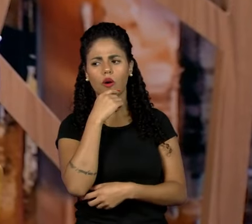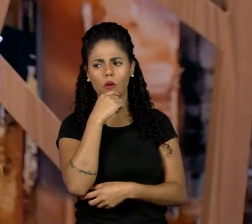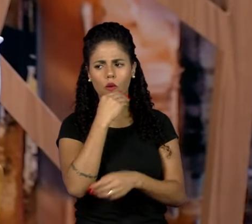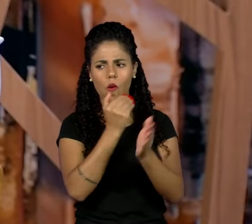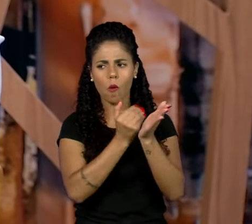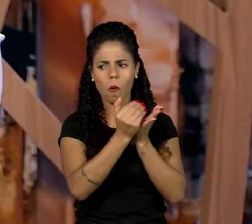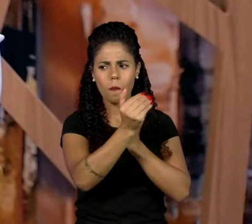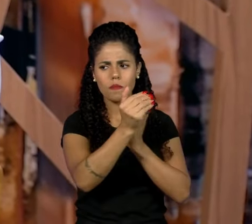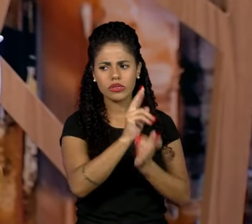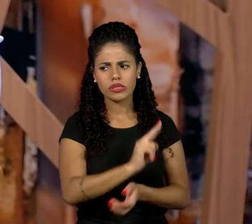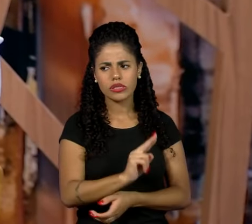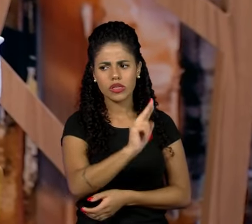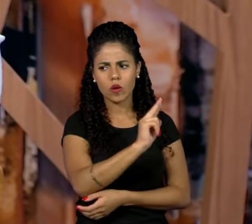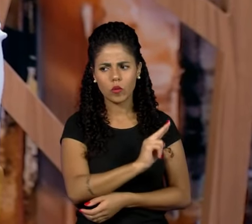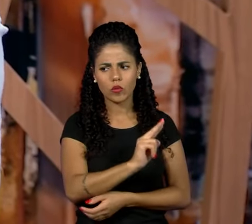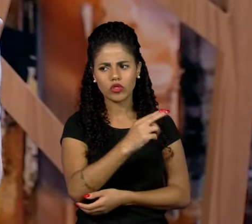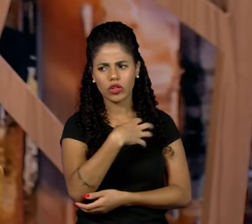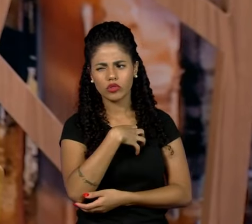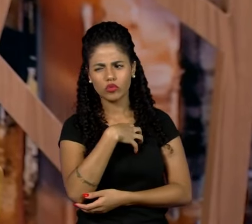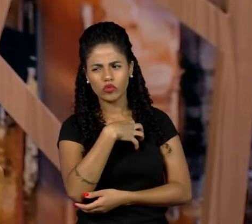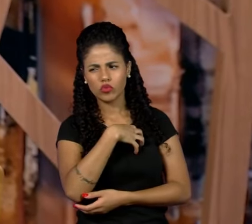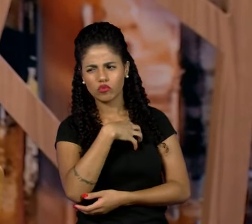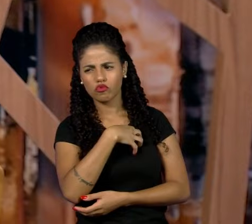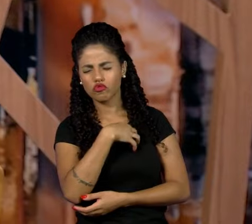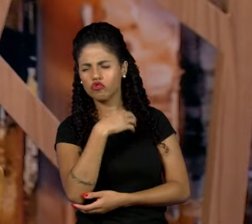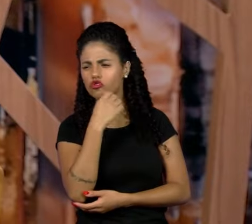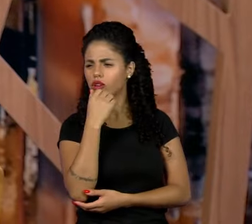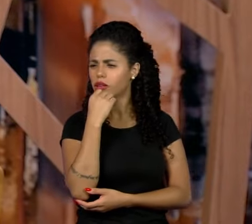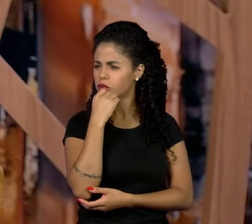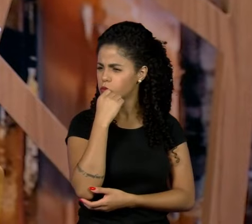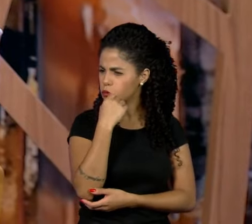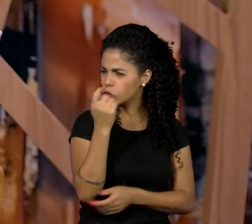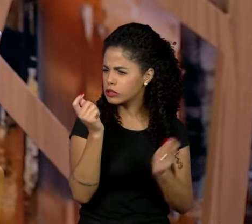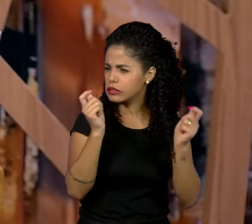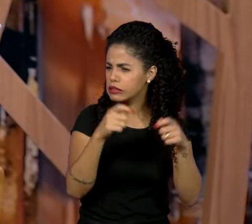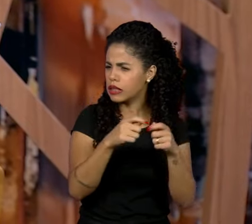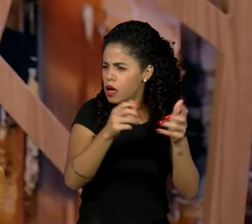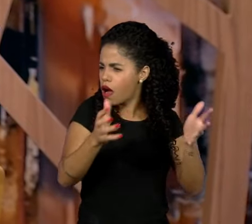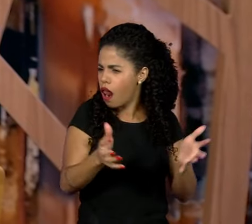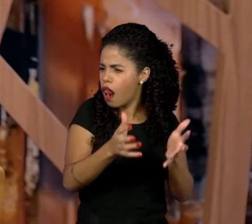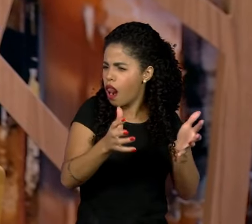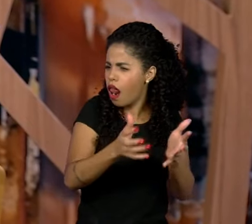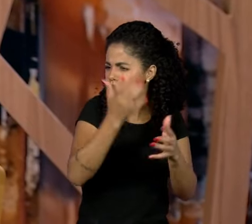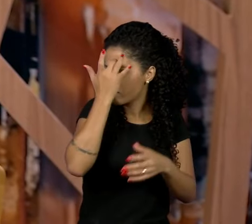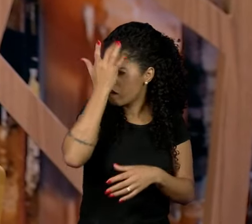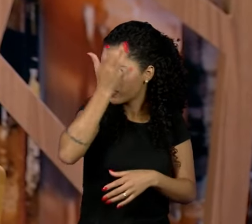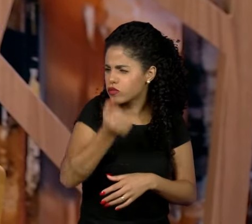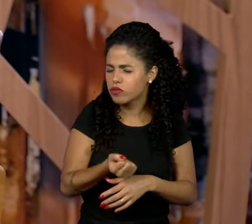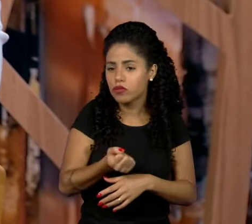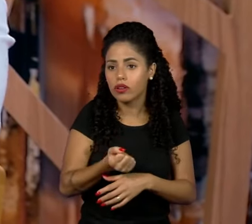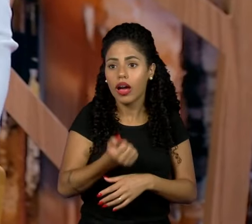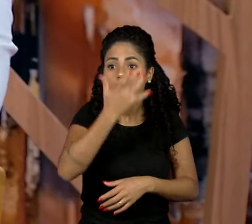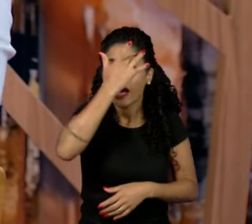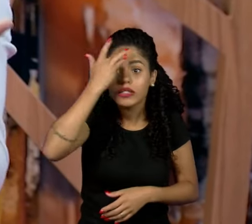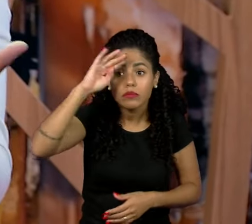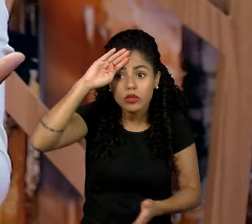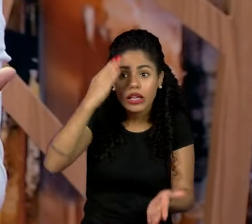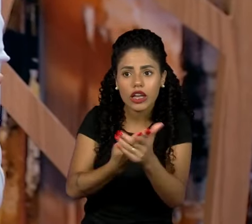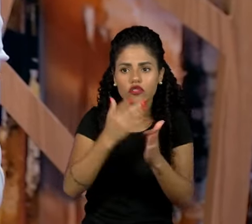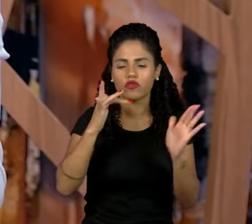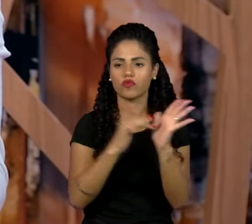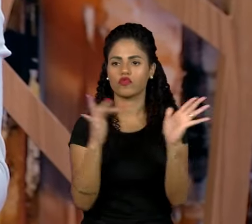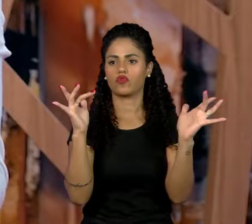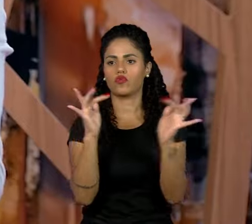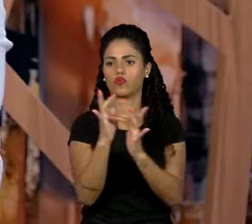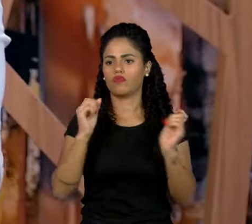começar a usar ela como forma de mobilizar essa massa, é mais fácil. As pessoas acreditam em Jesus, mas não acreditam no